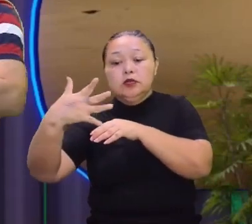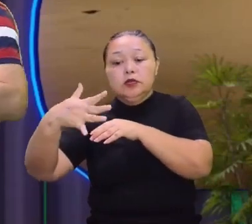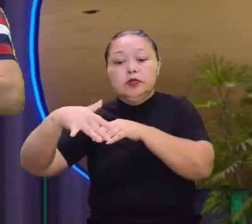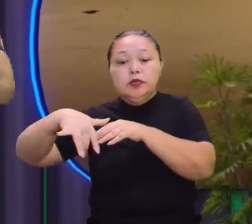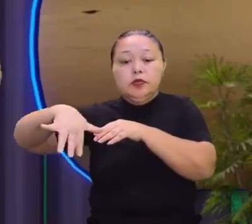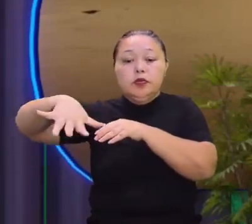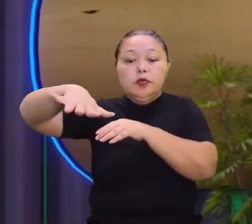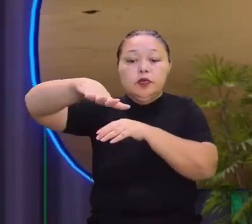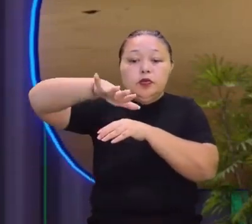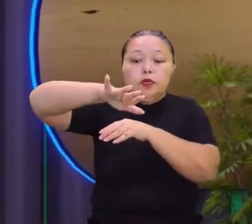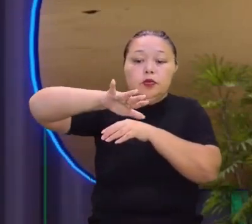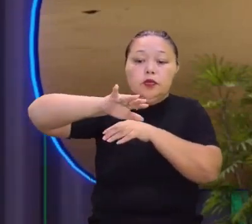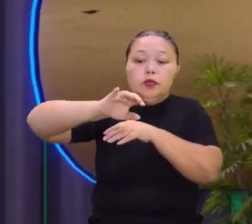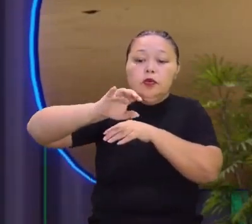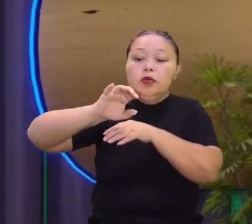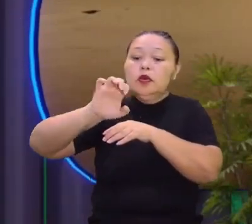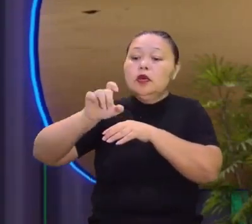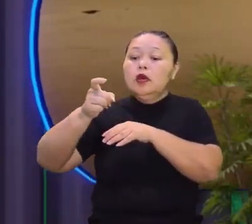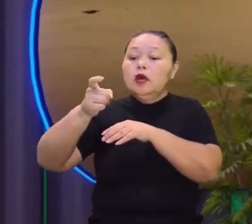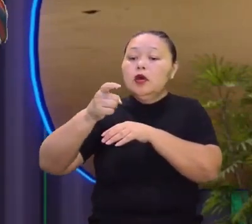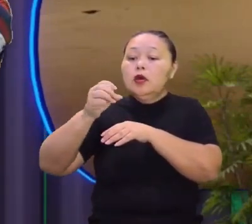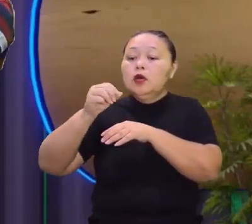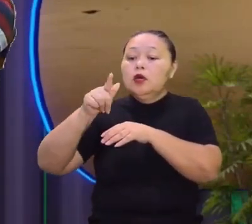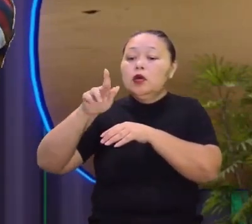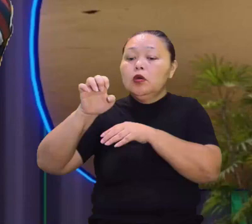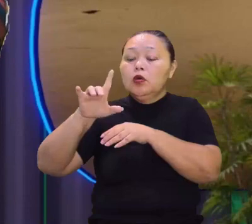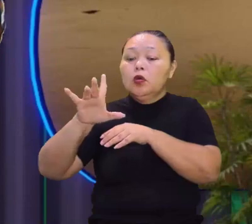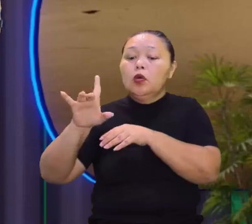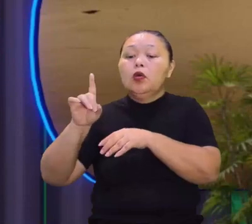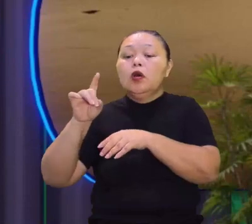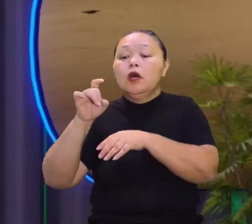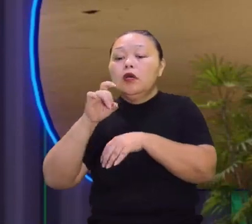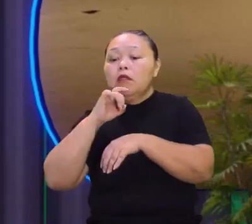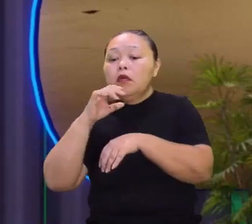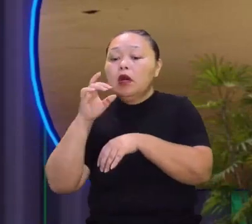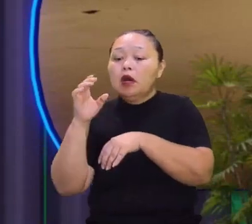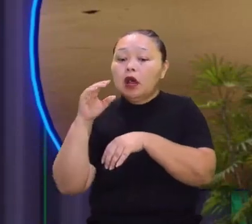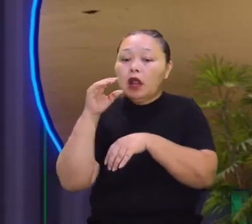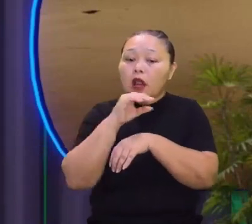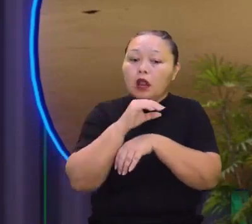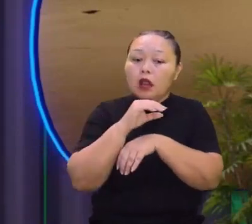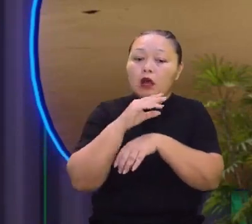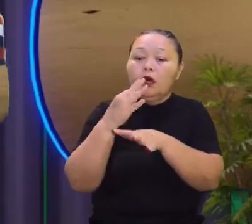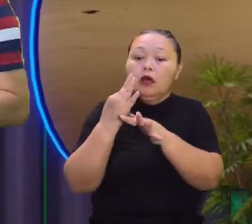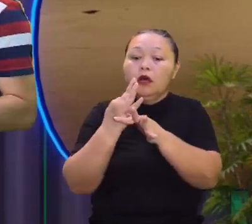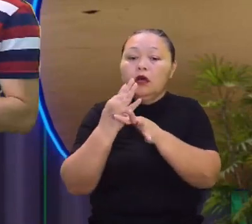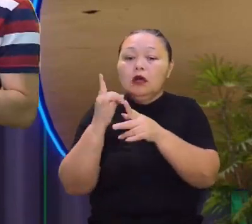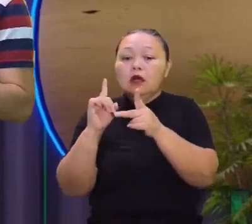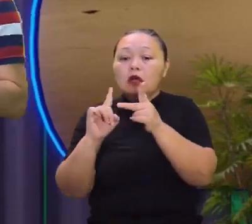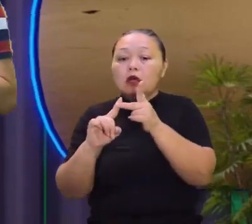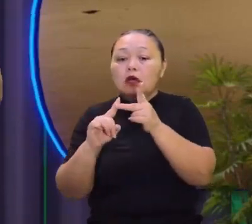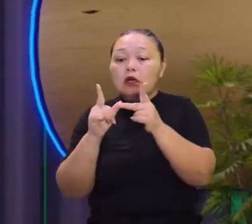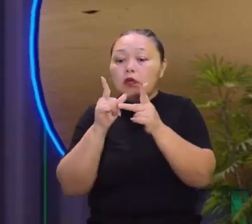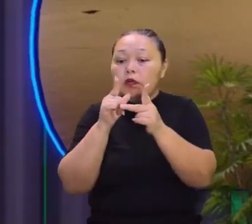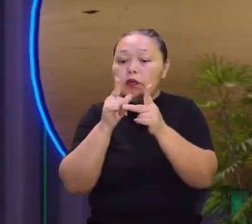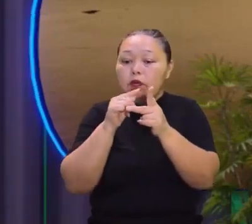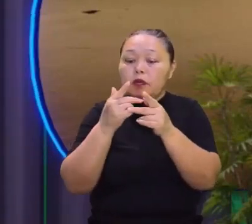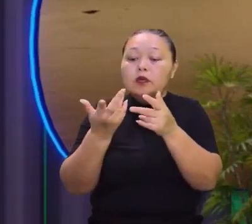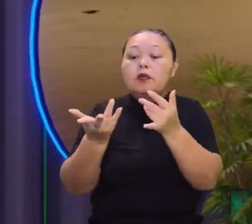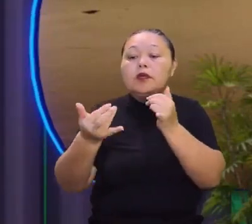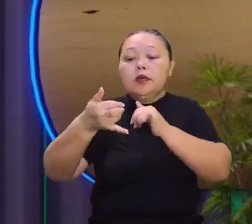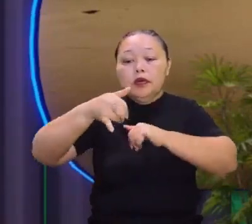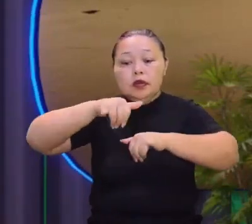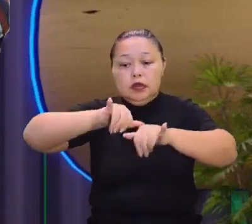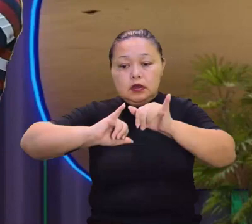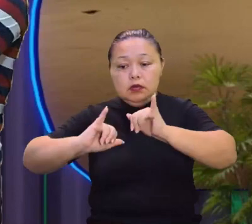Muito bem. Exógenos. Frio, calor, temperismo físico. Água,